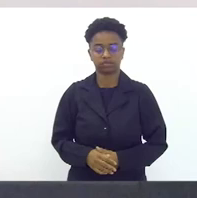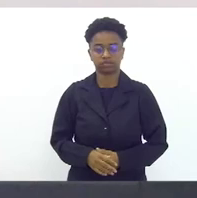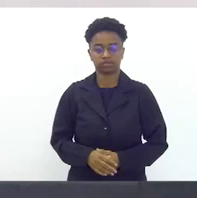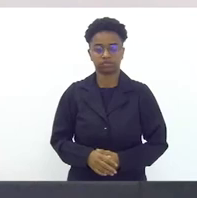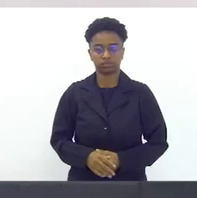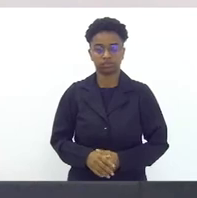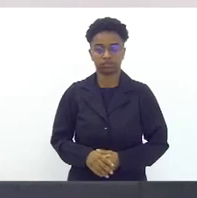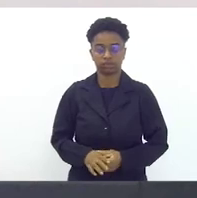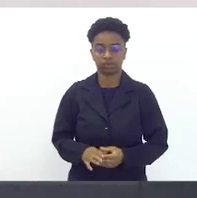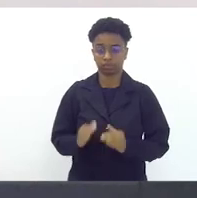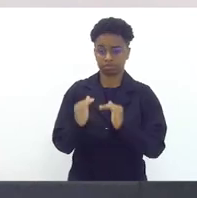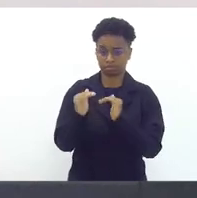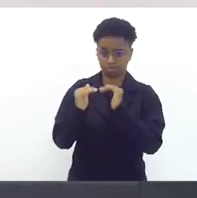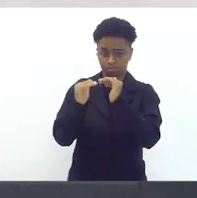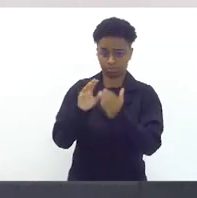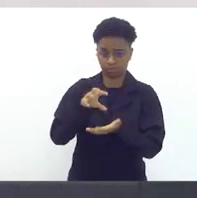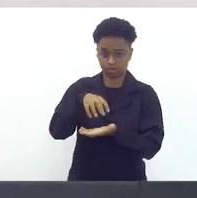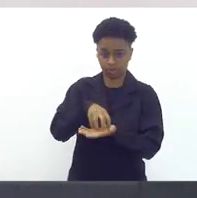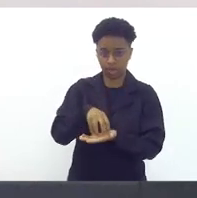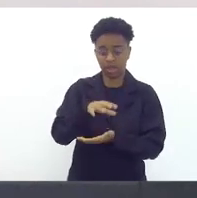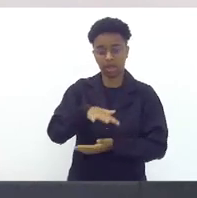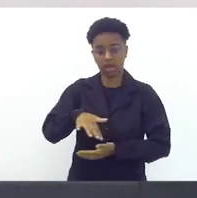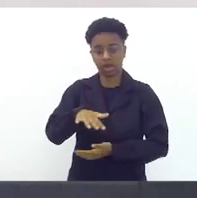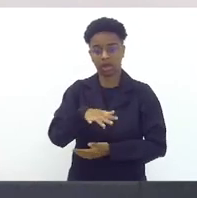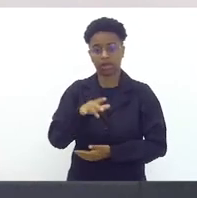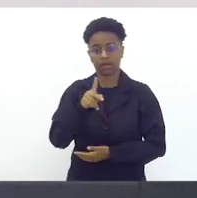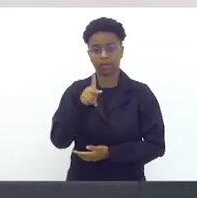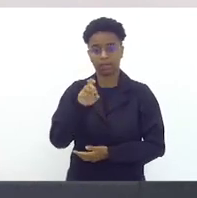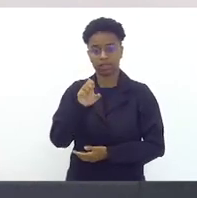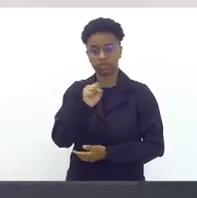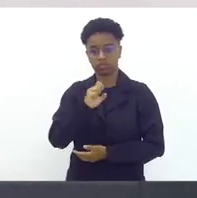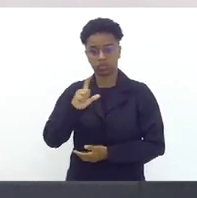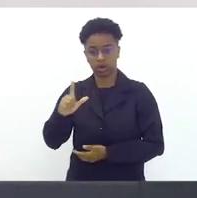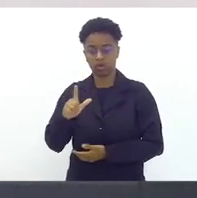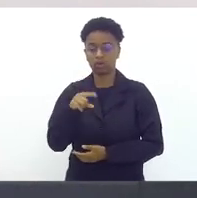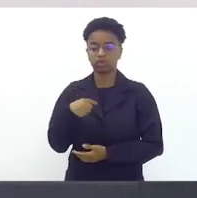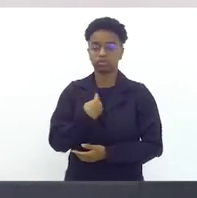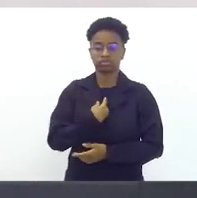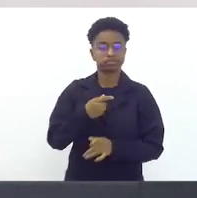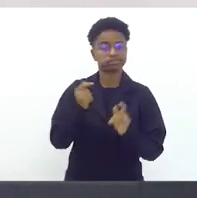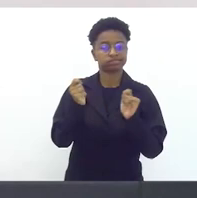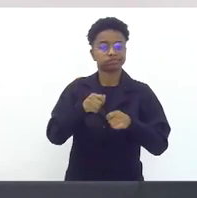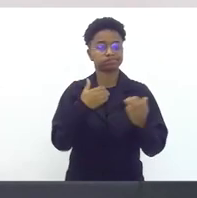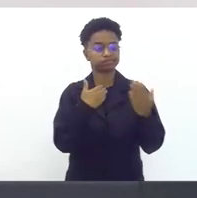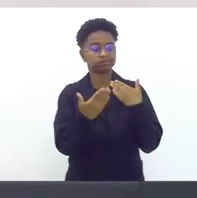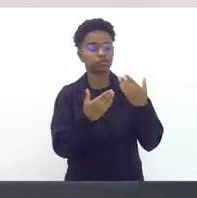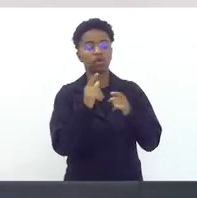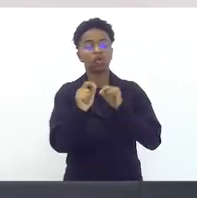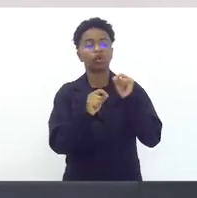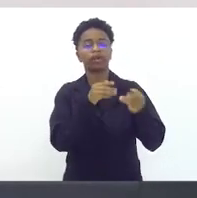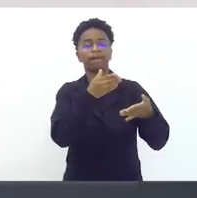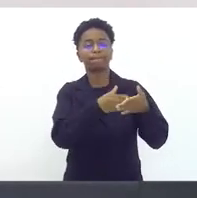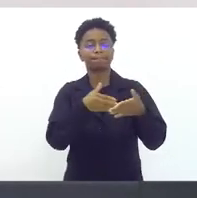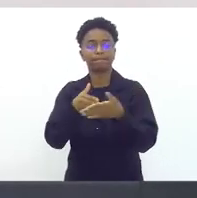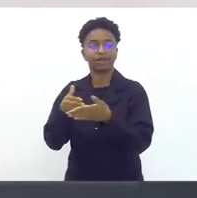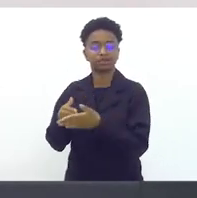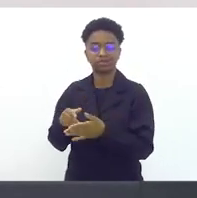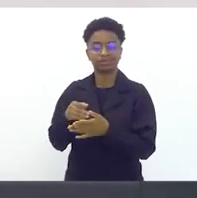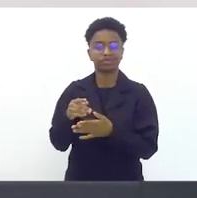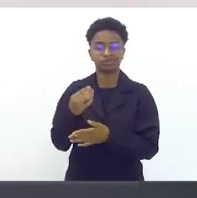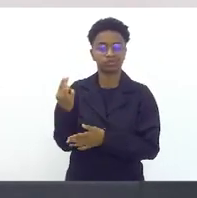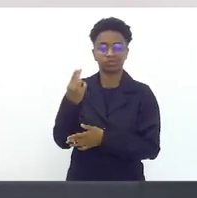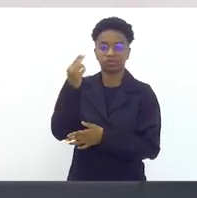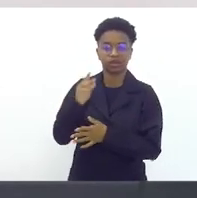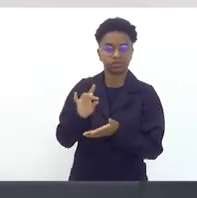da Superintendência de Pessoal esteja aqui, para que a gente possa ouvir quais são os entraves que não levam a êxito e